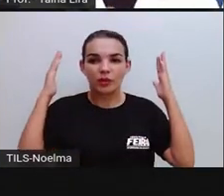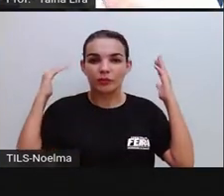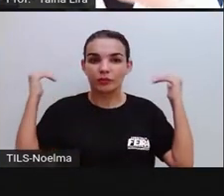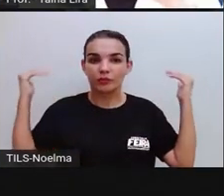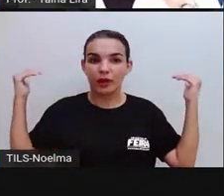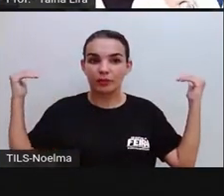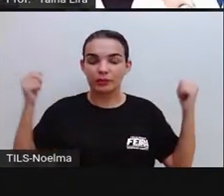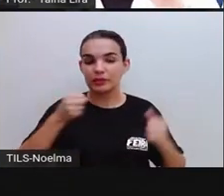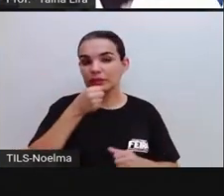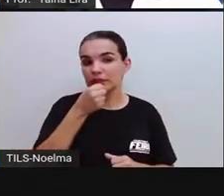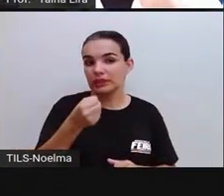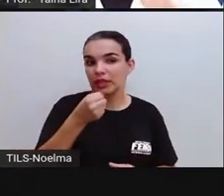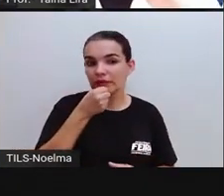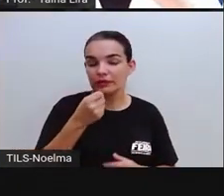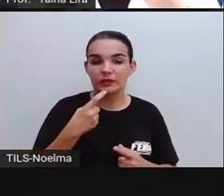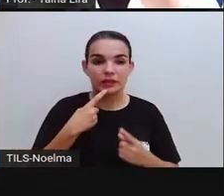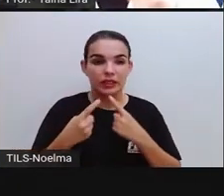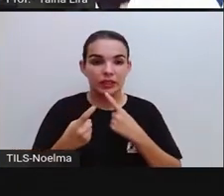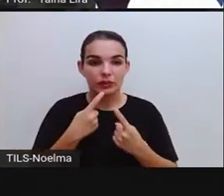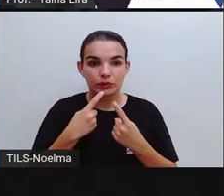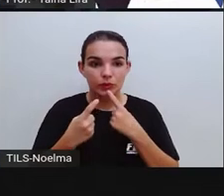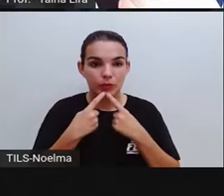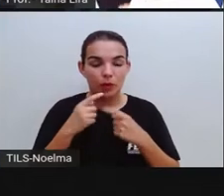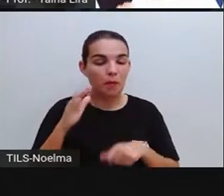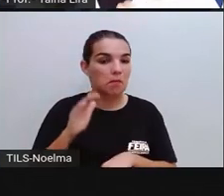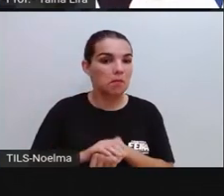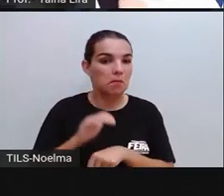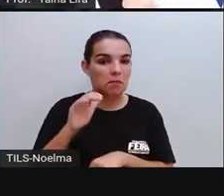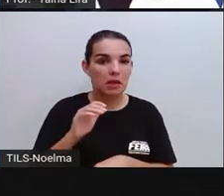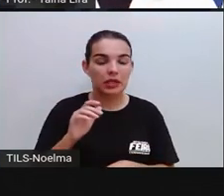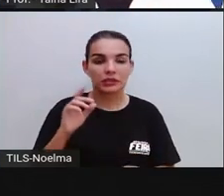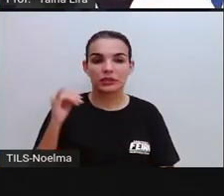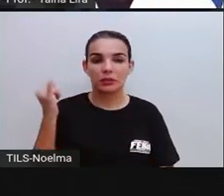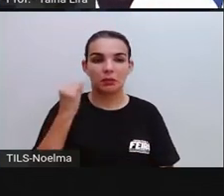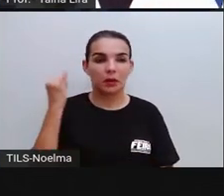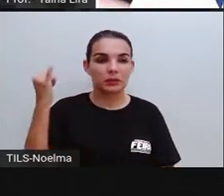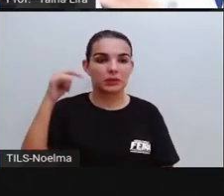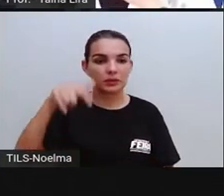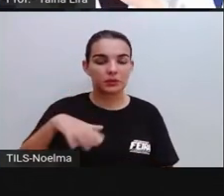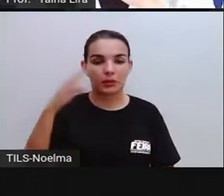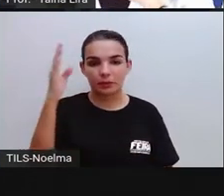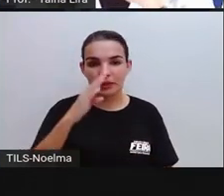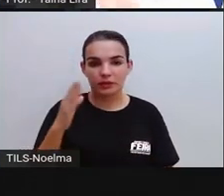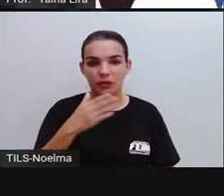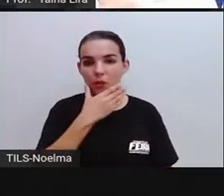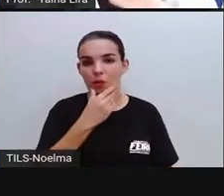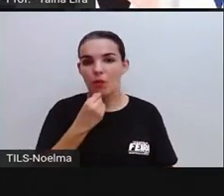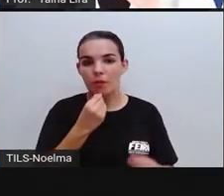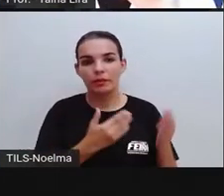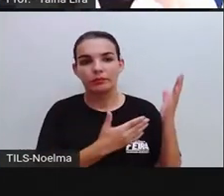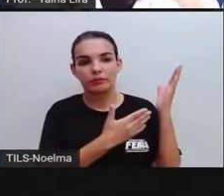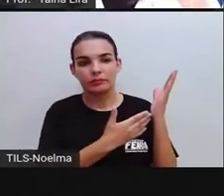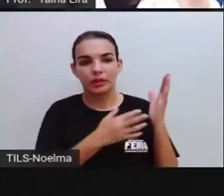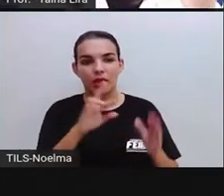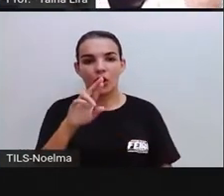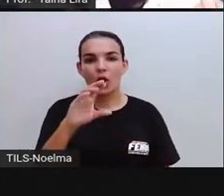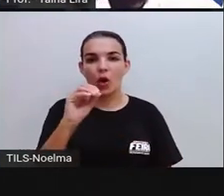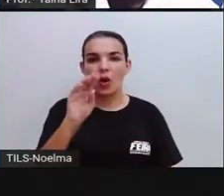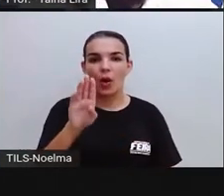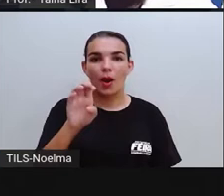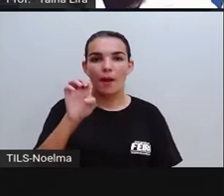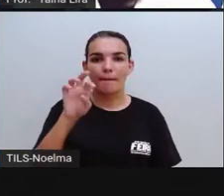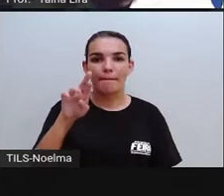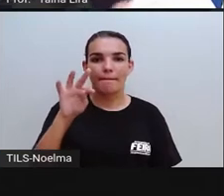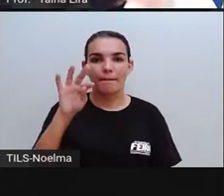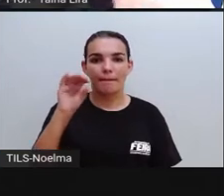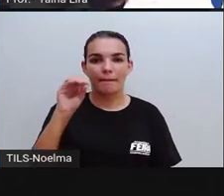entrevistador que é considerado um dos maiores do Brasil, que é Roberto Cabrini. Roberto Cabrini, ele já